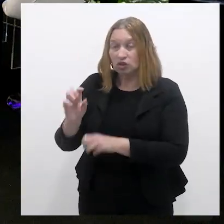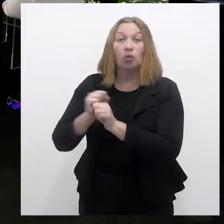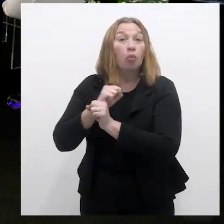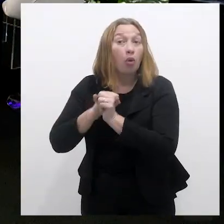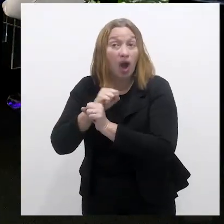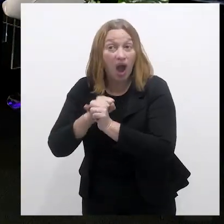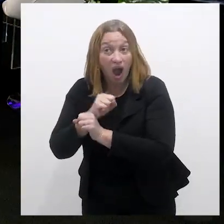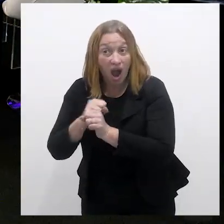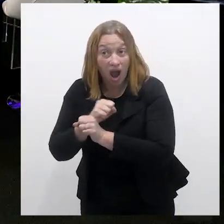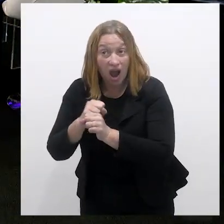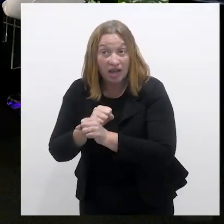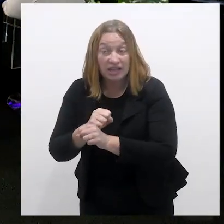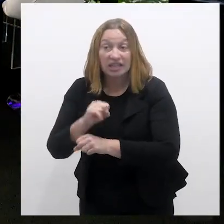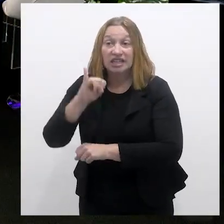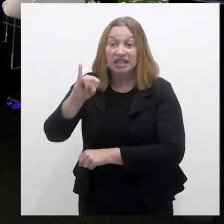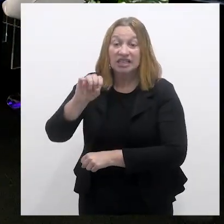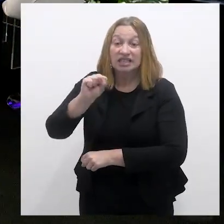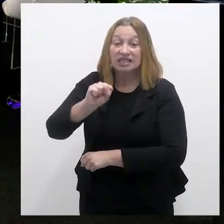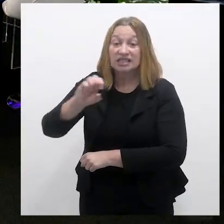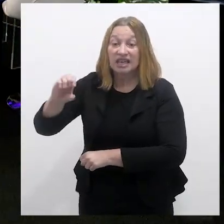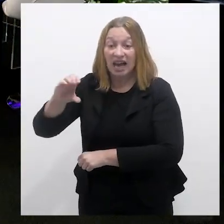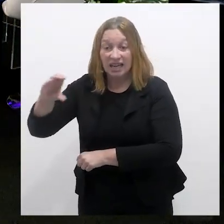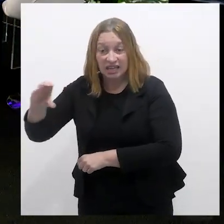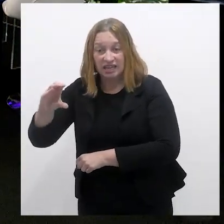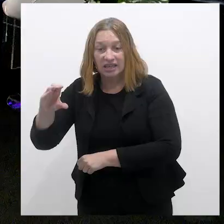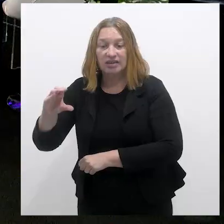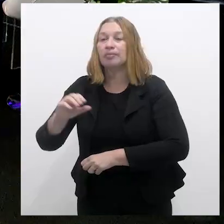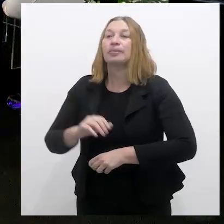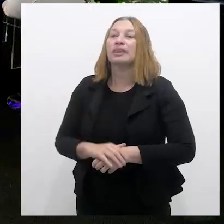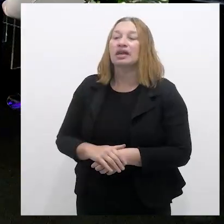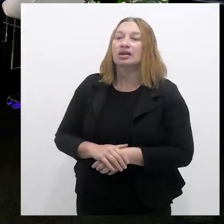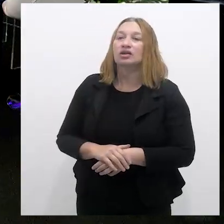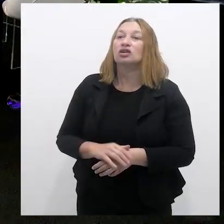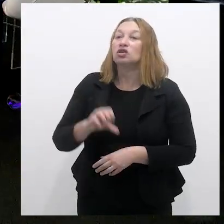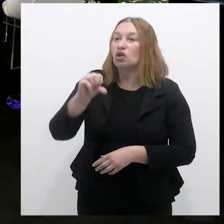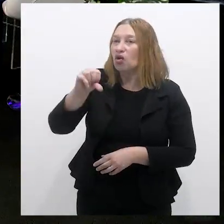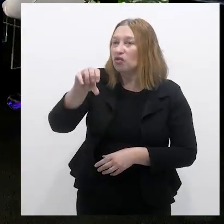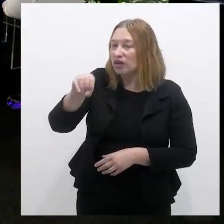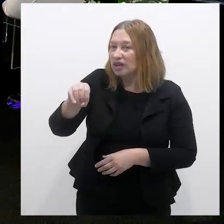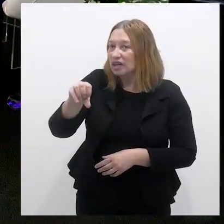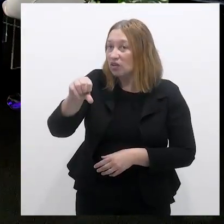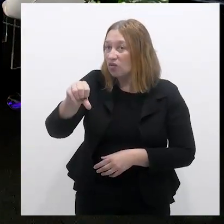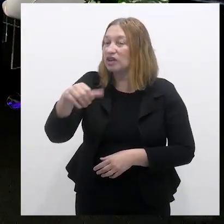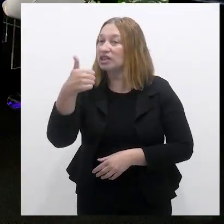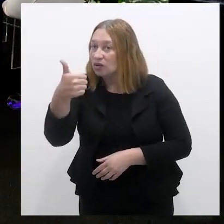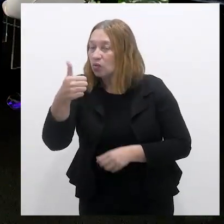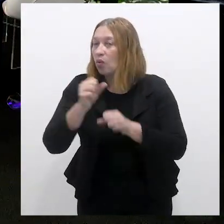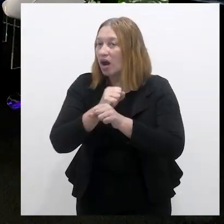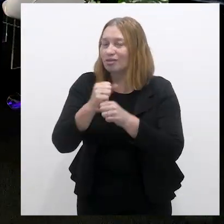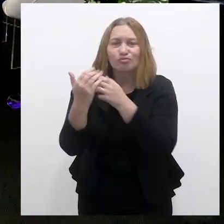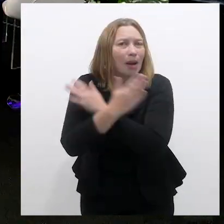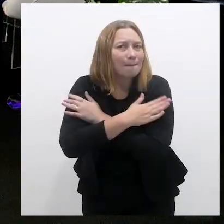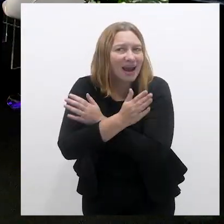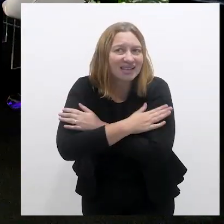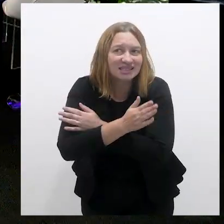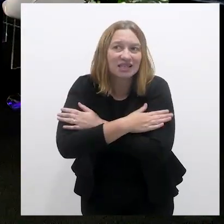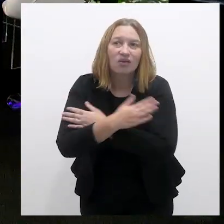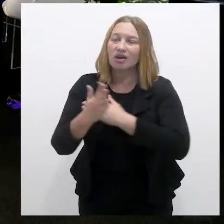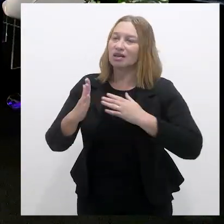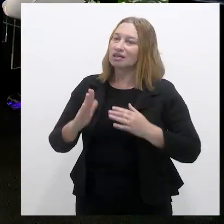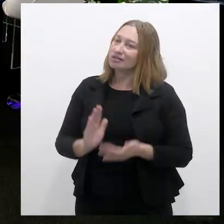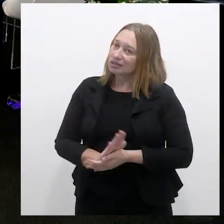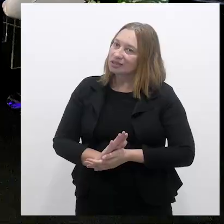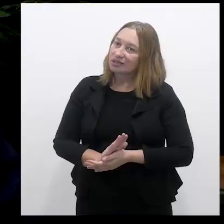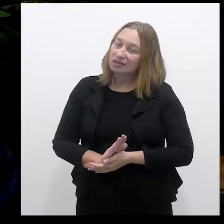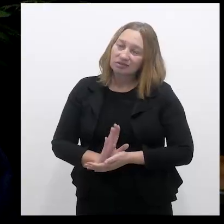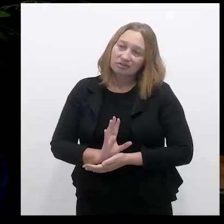seu diretor por muitos e muitos anos, que foi o maestro Isaac Krabitschewski, né? Uhum. O maestro Krabitschewski com 91 anos, até um abração para ele. Ele é